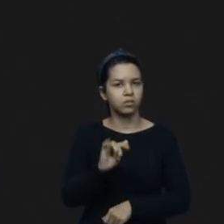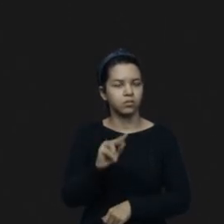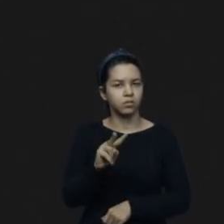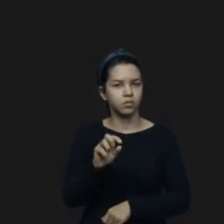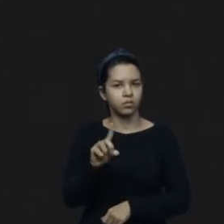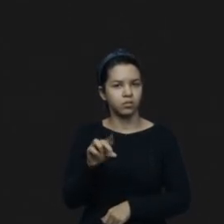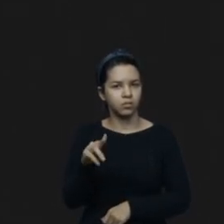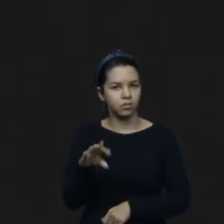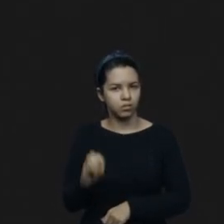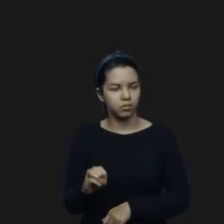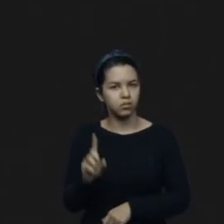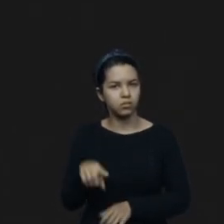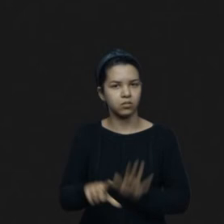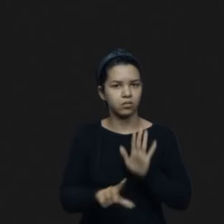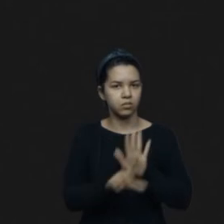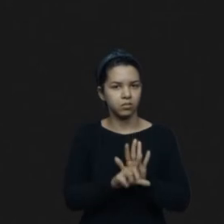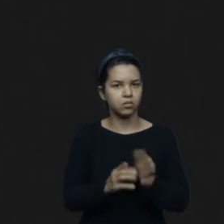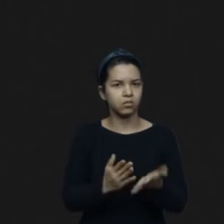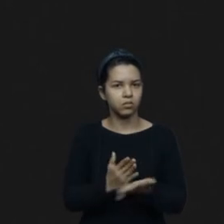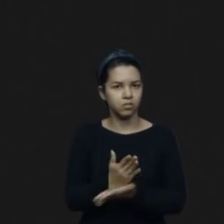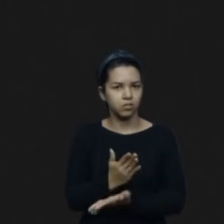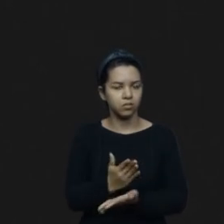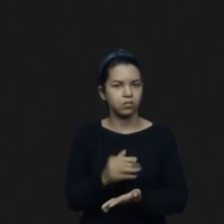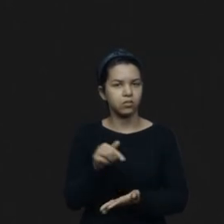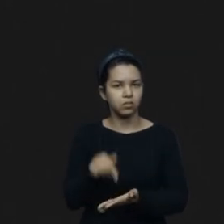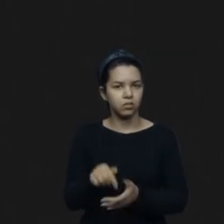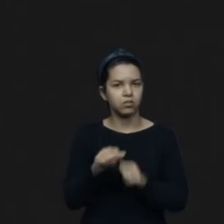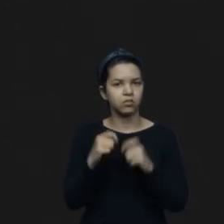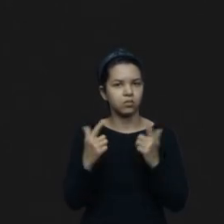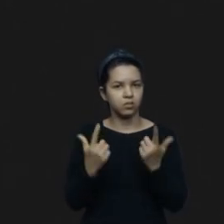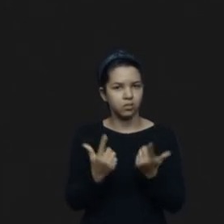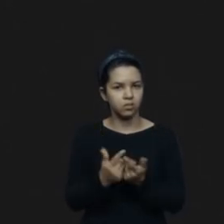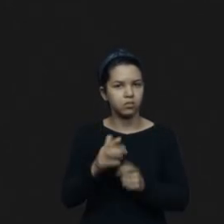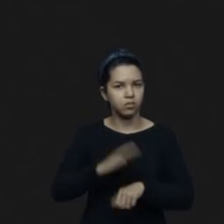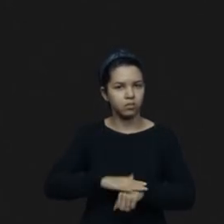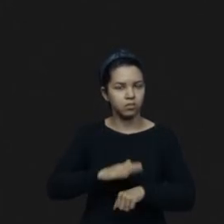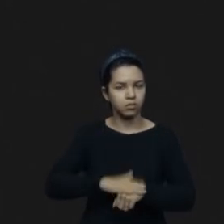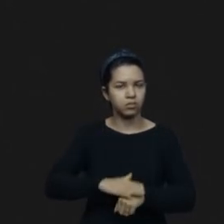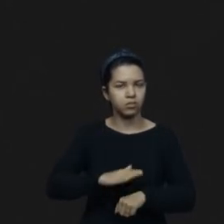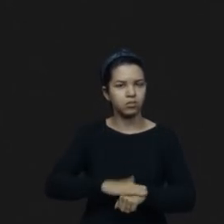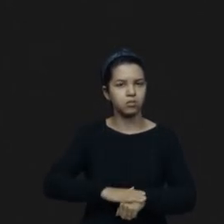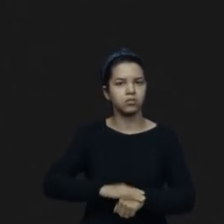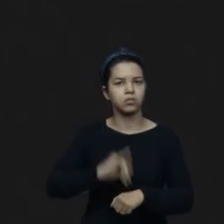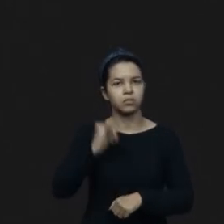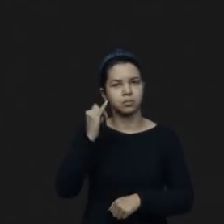casa, de autoria do deputado Minotto, que, através da Lei